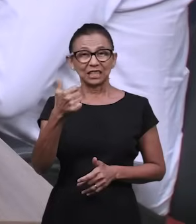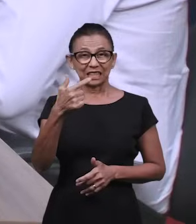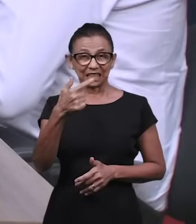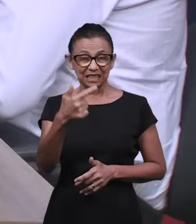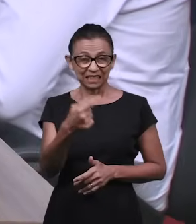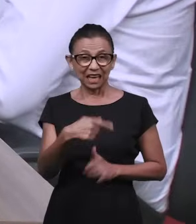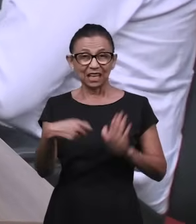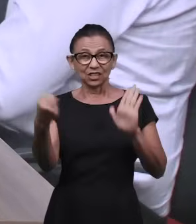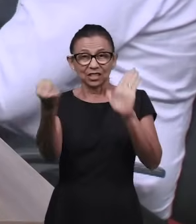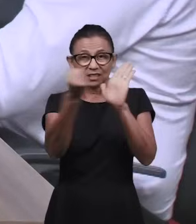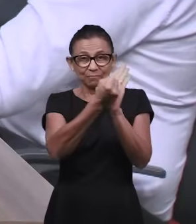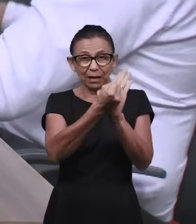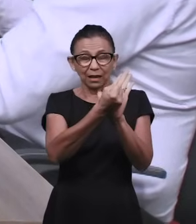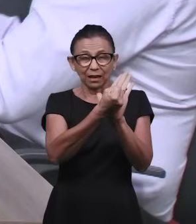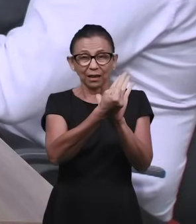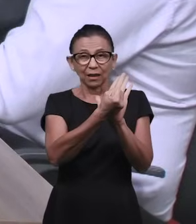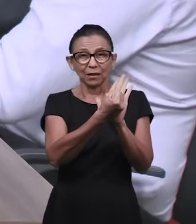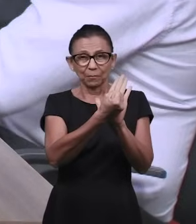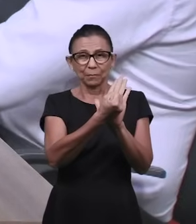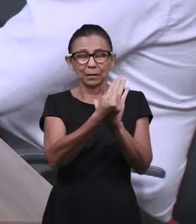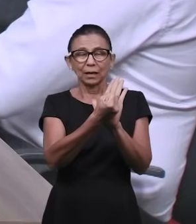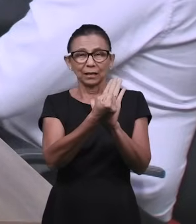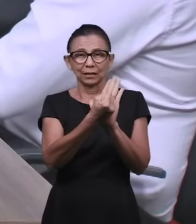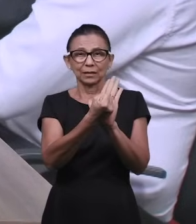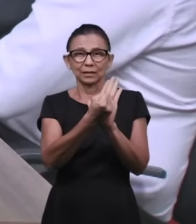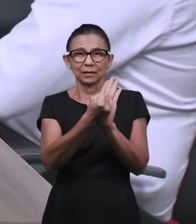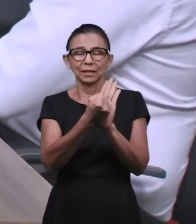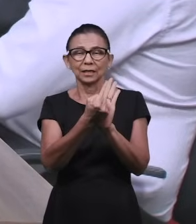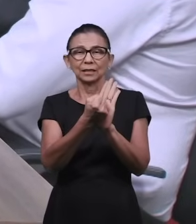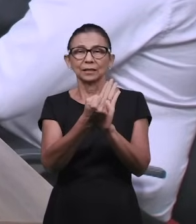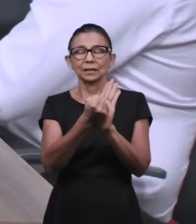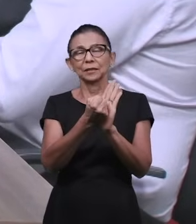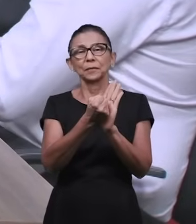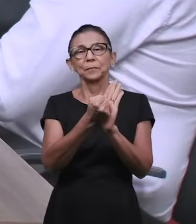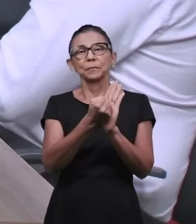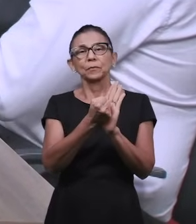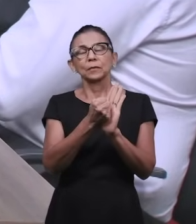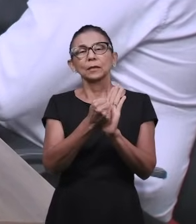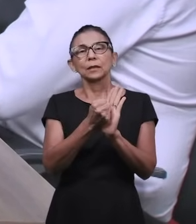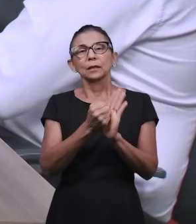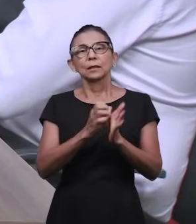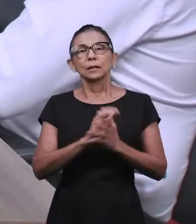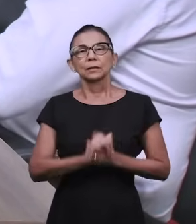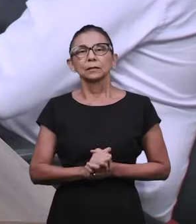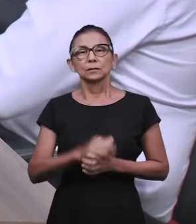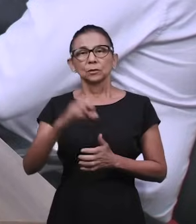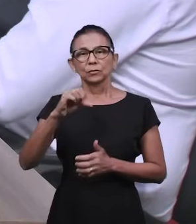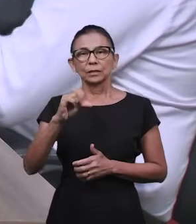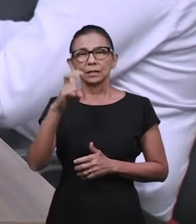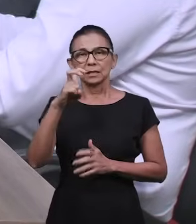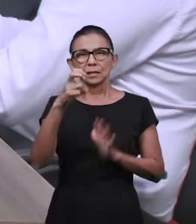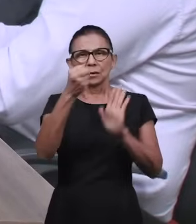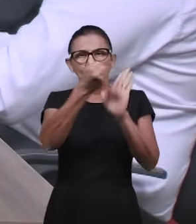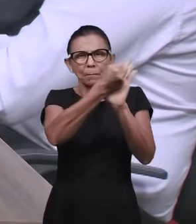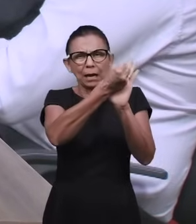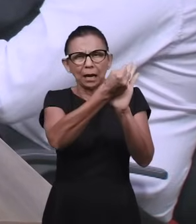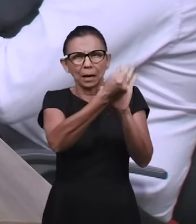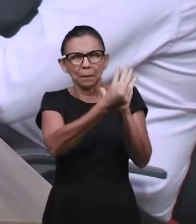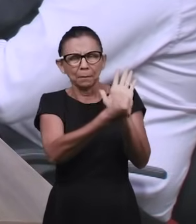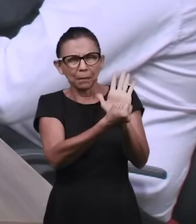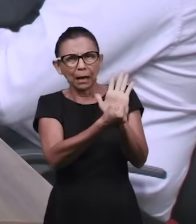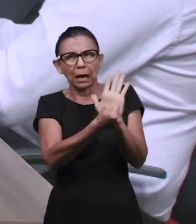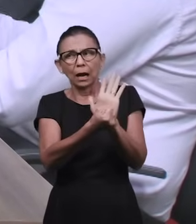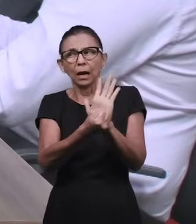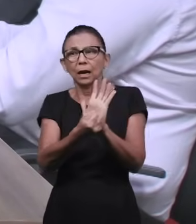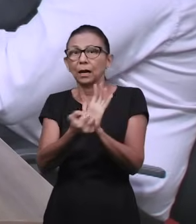95 teses na porta da Catedral de Wittenberg, foi um fato histórico que impulsionou